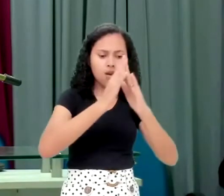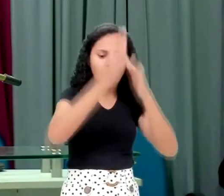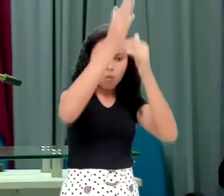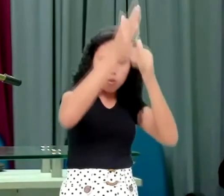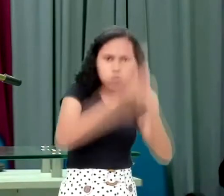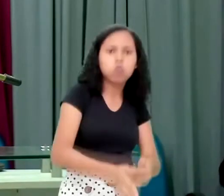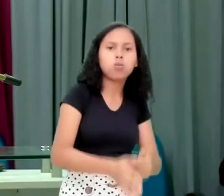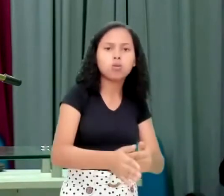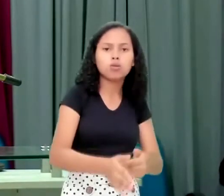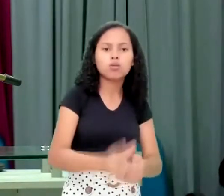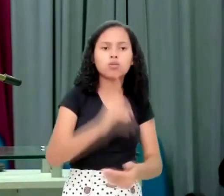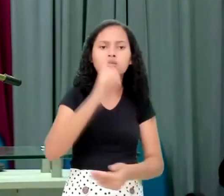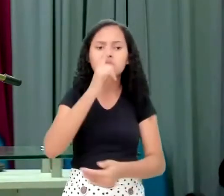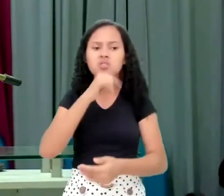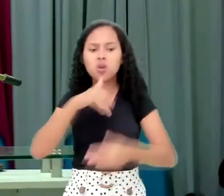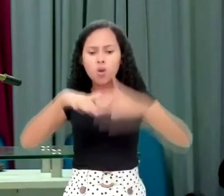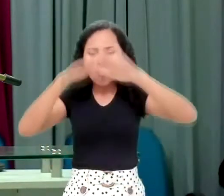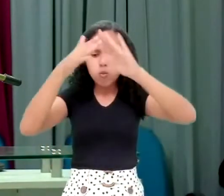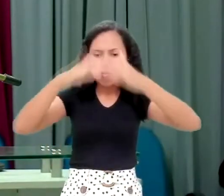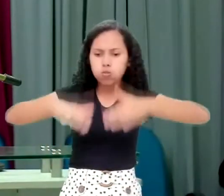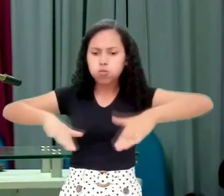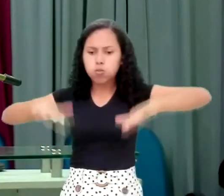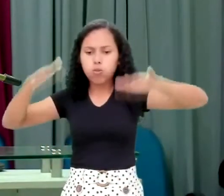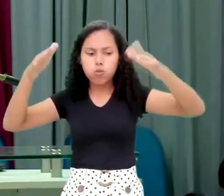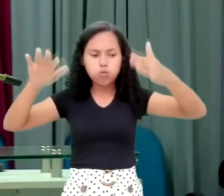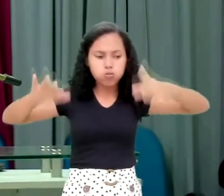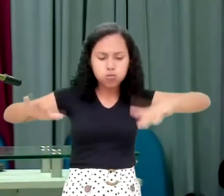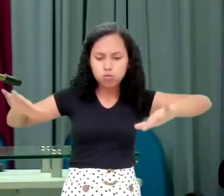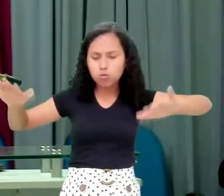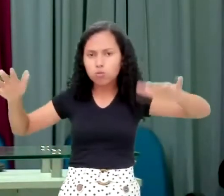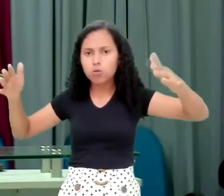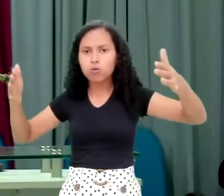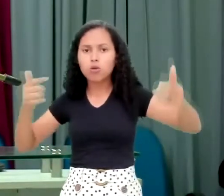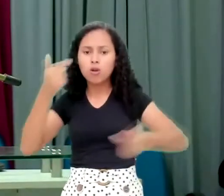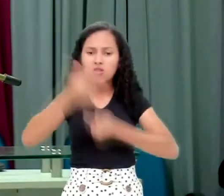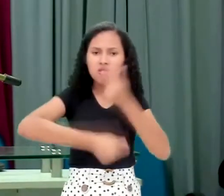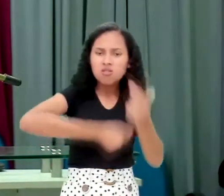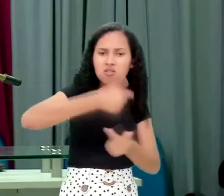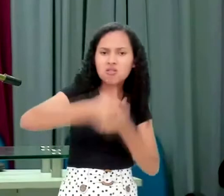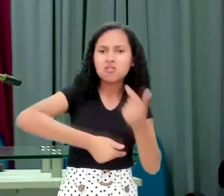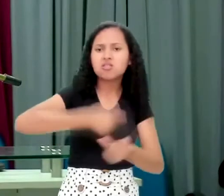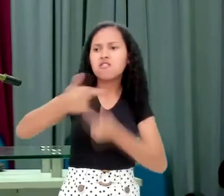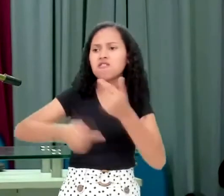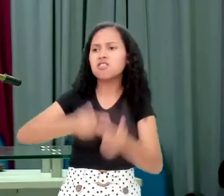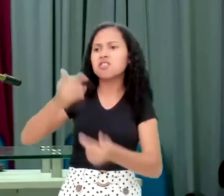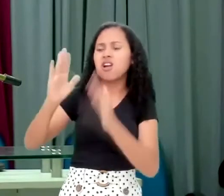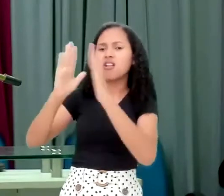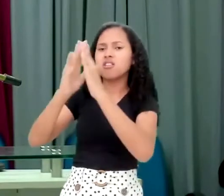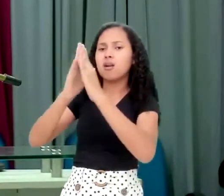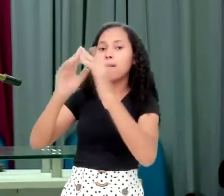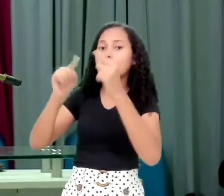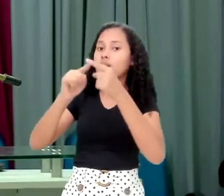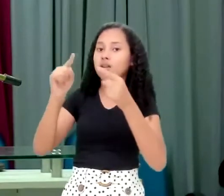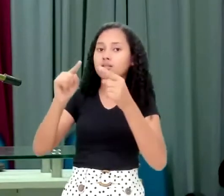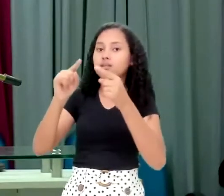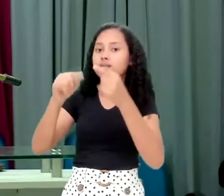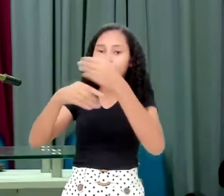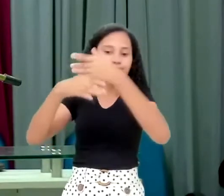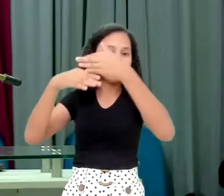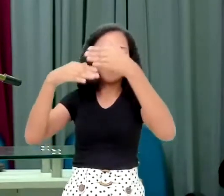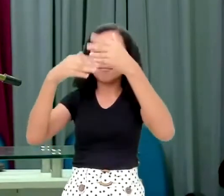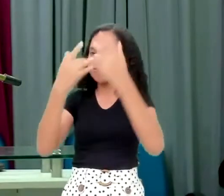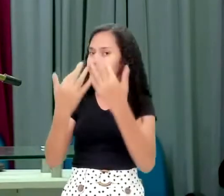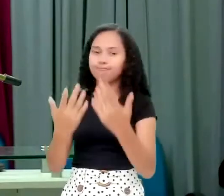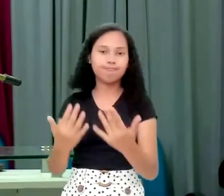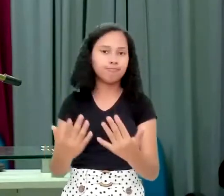os rios, subiram as águas, combateram contra aquela casa e a casa não caiu, porque